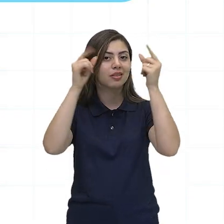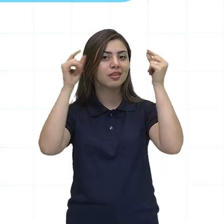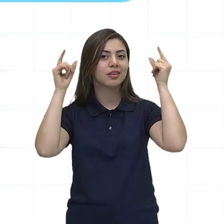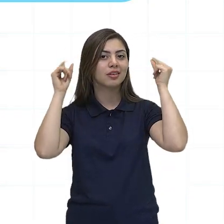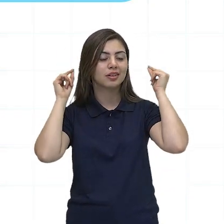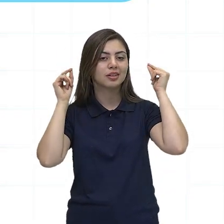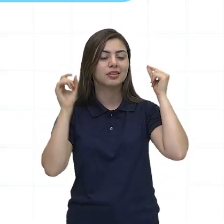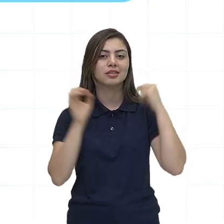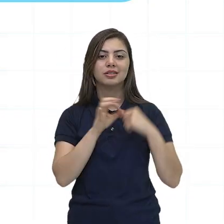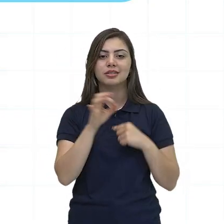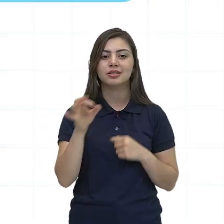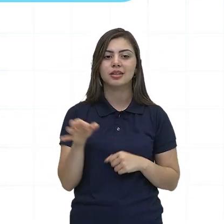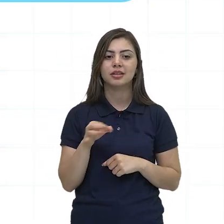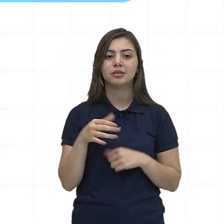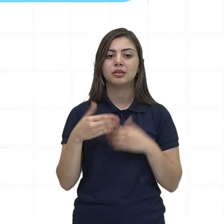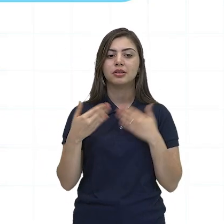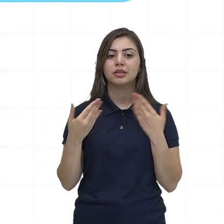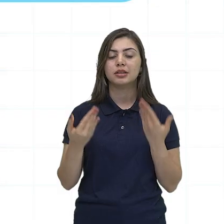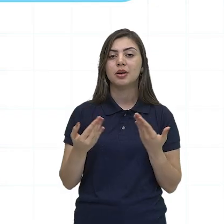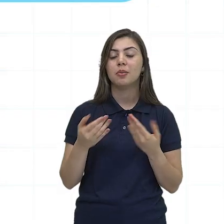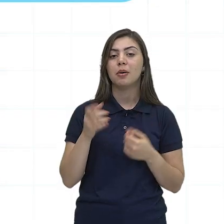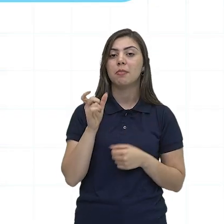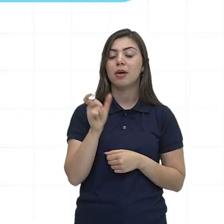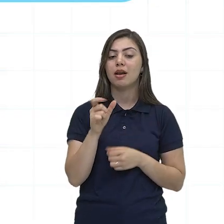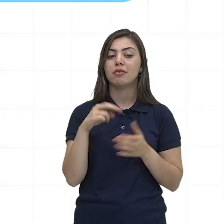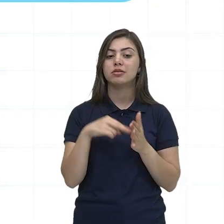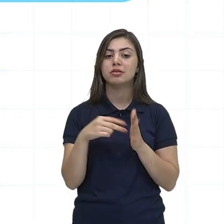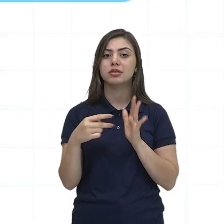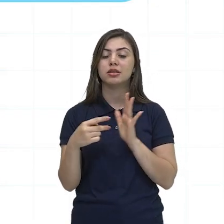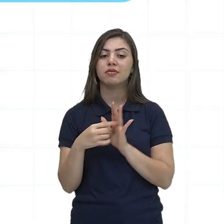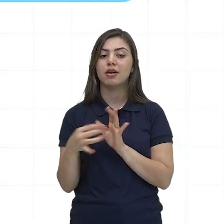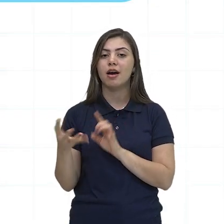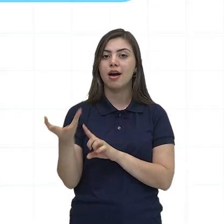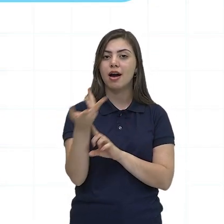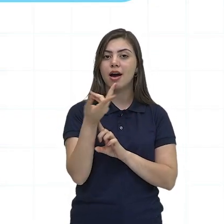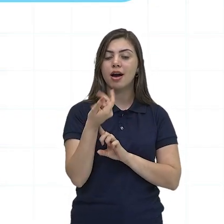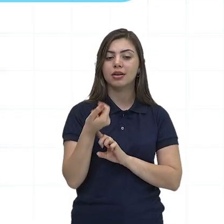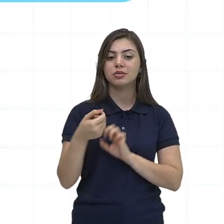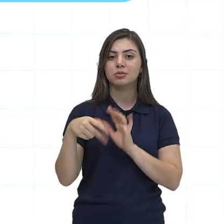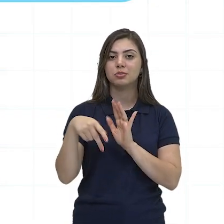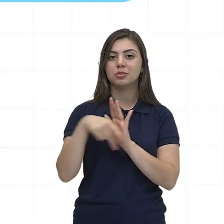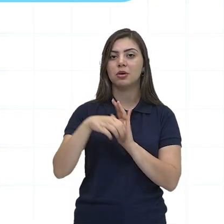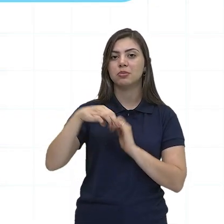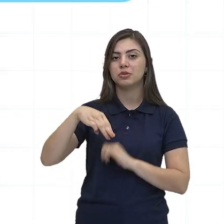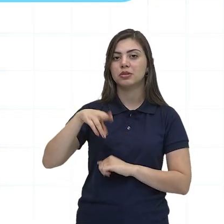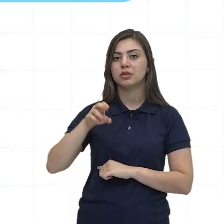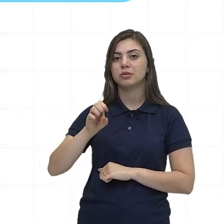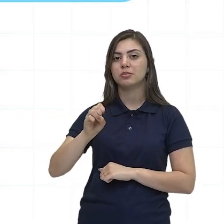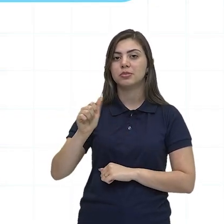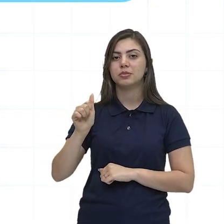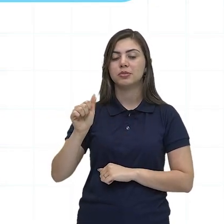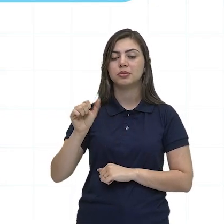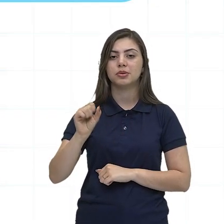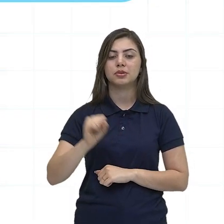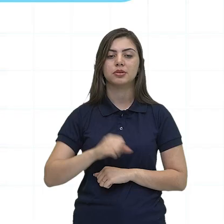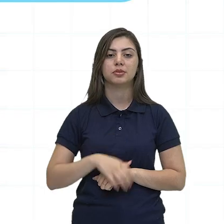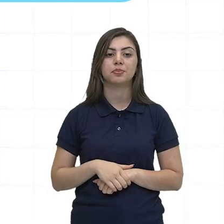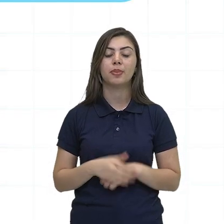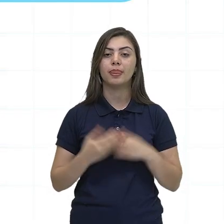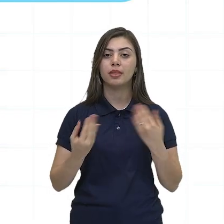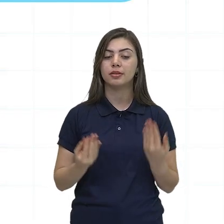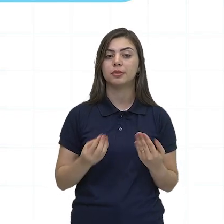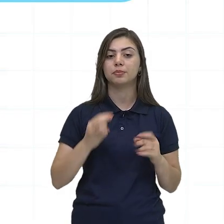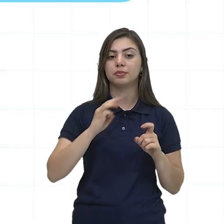onde musique significava a arte das musas. Na